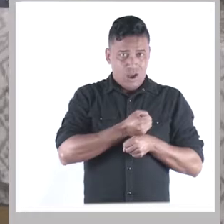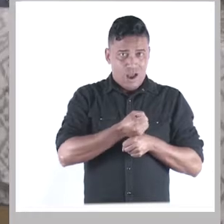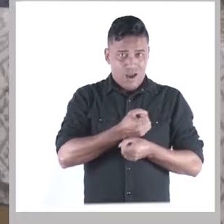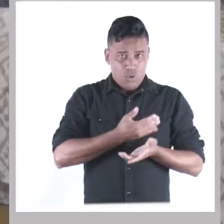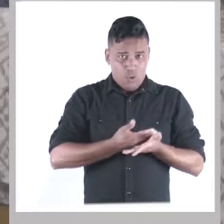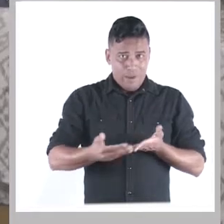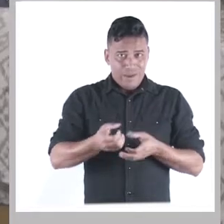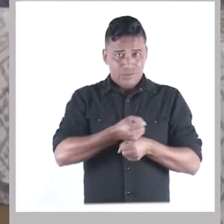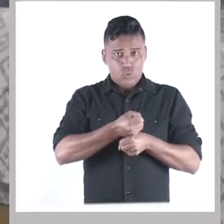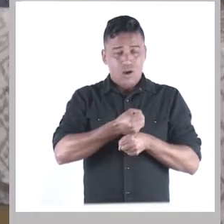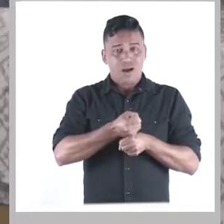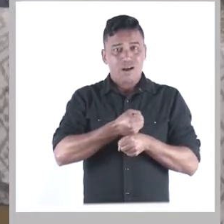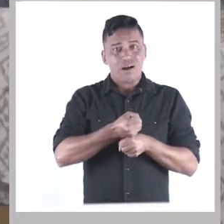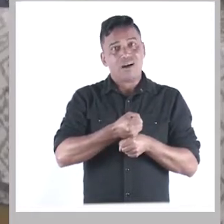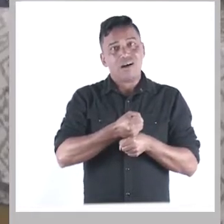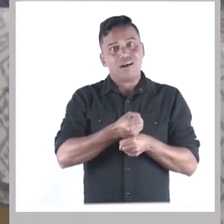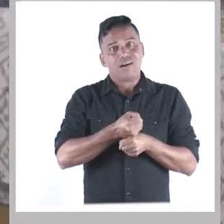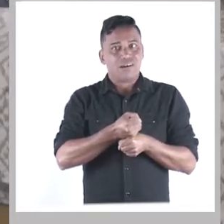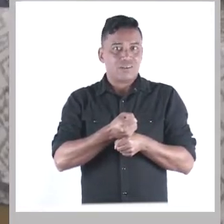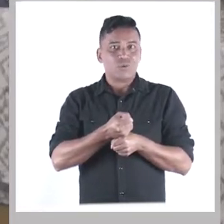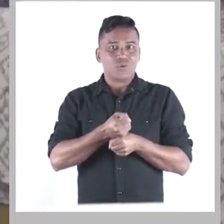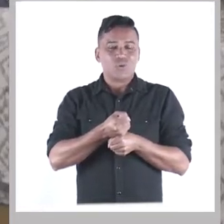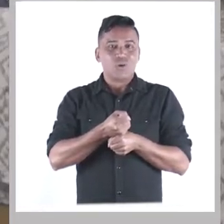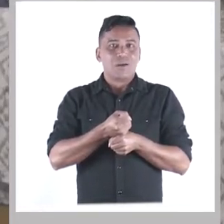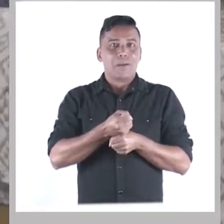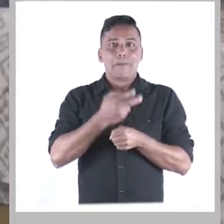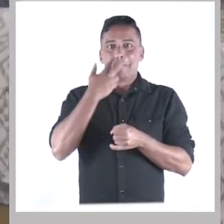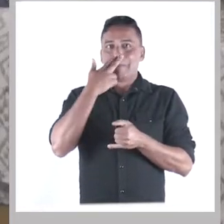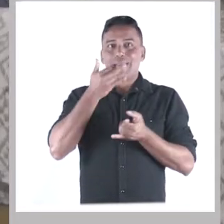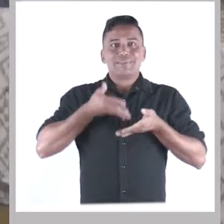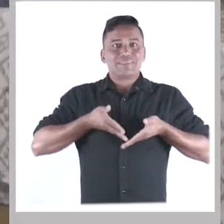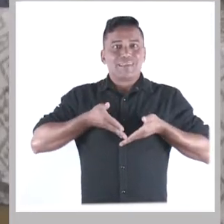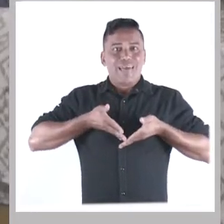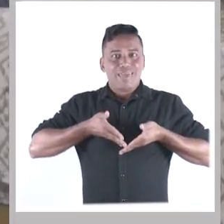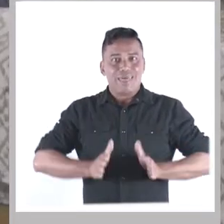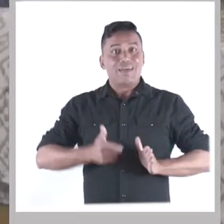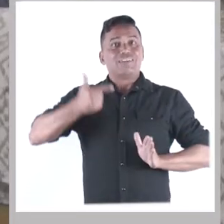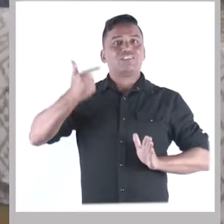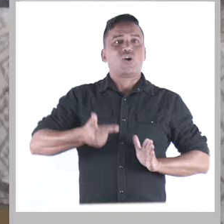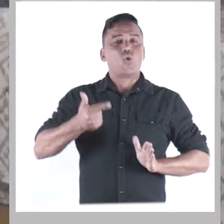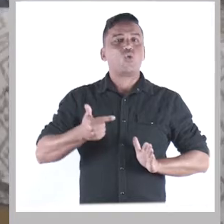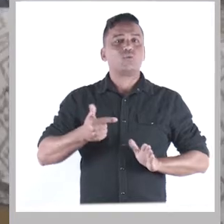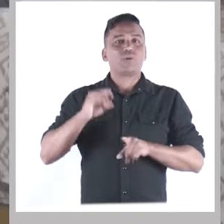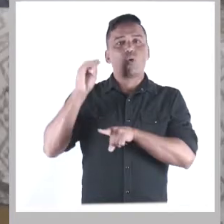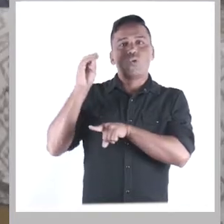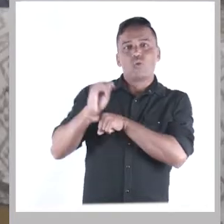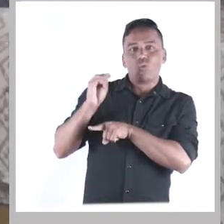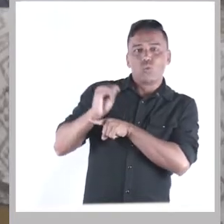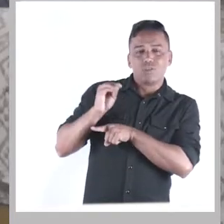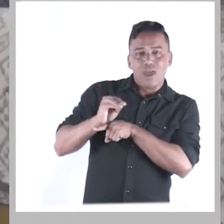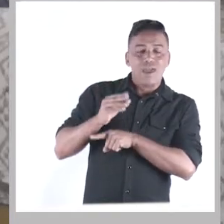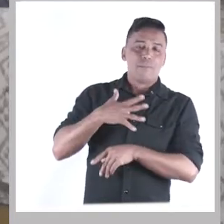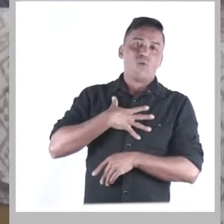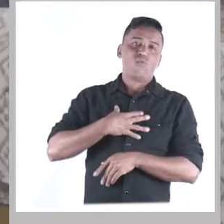vivi agora no começo do ano esse que eu falo de segundo parto, né, porque eu criei o João Pedro